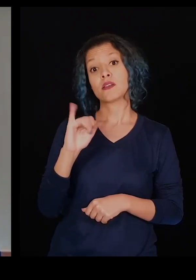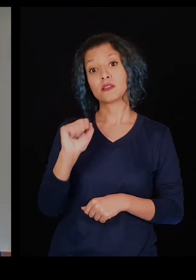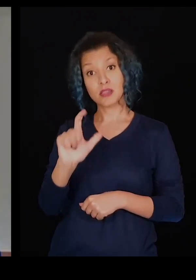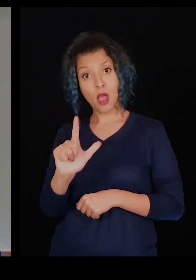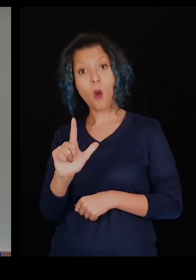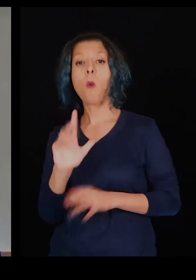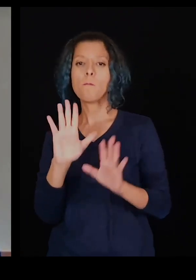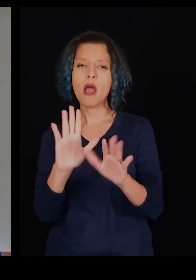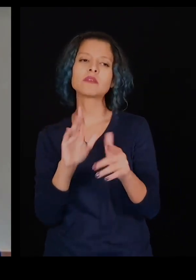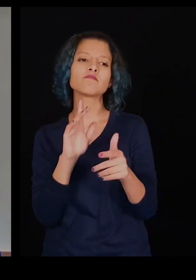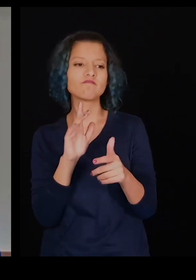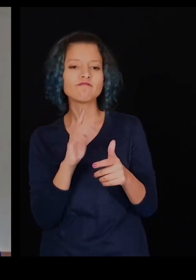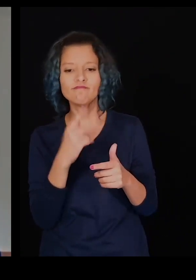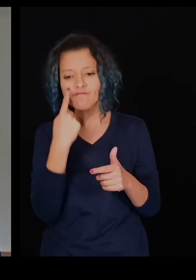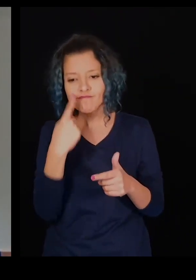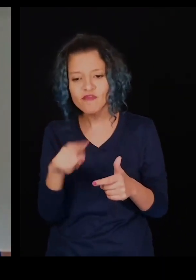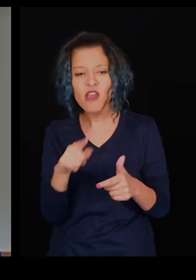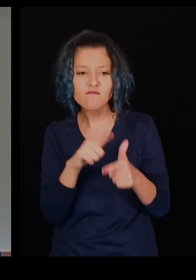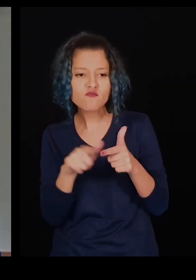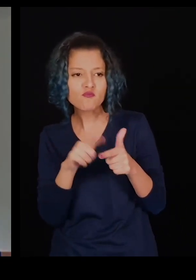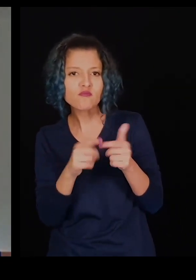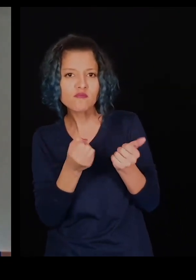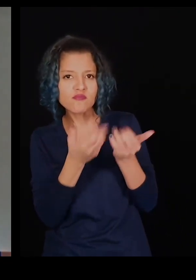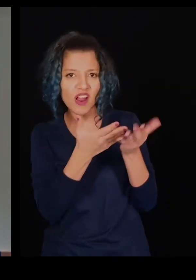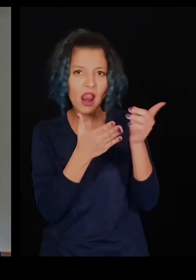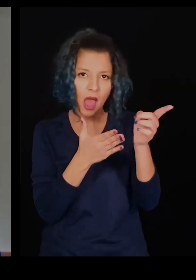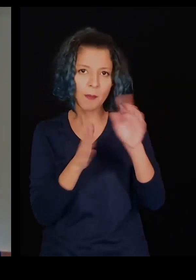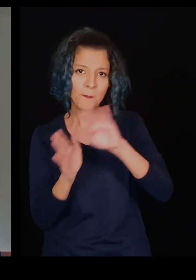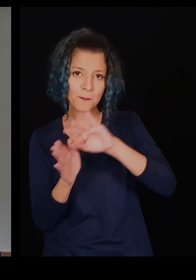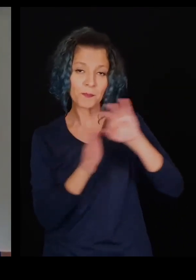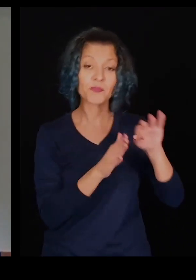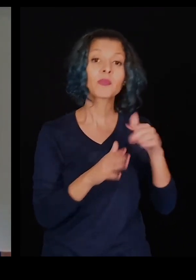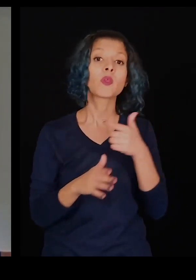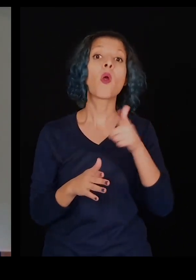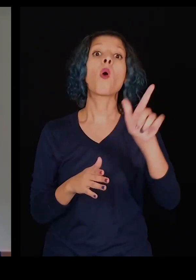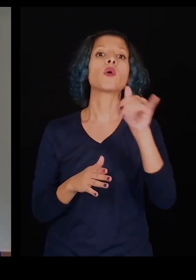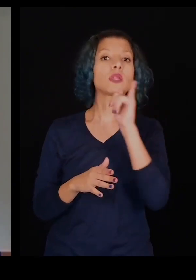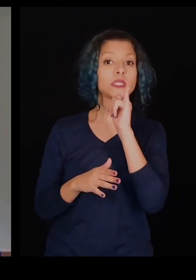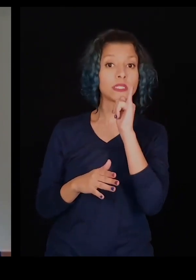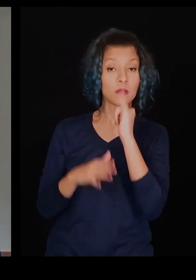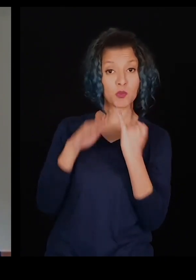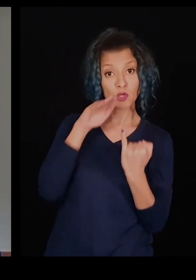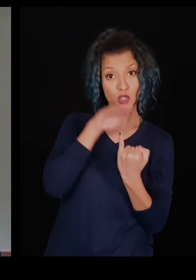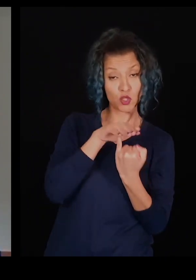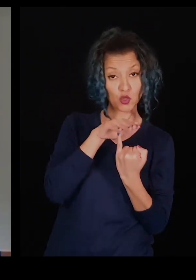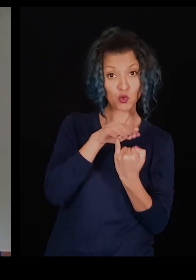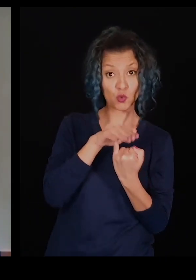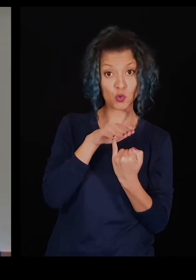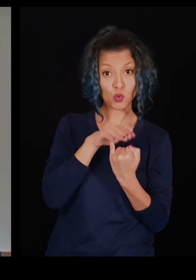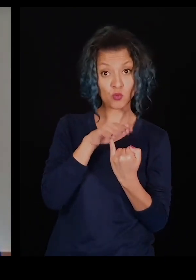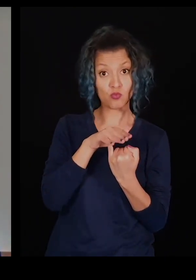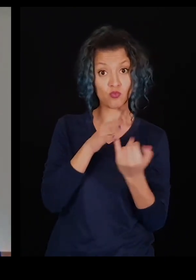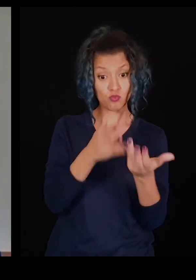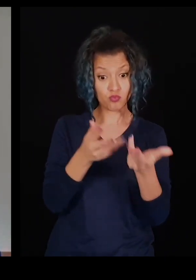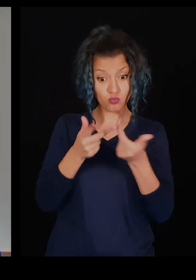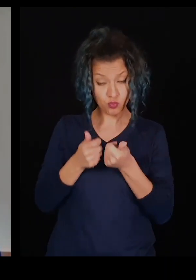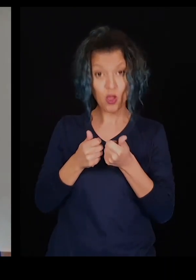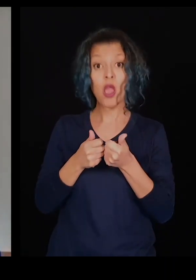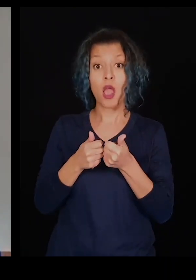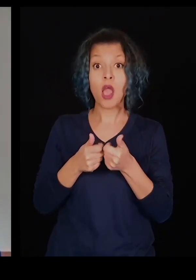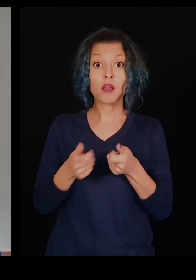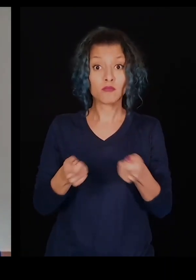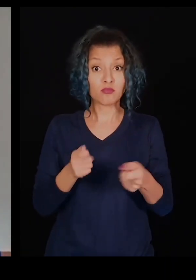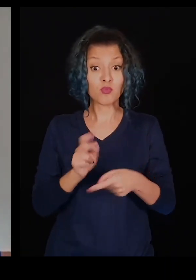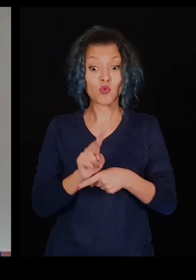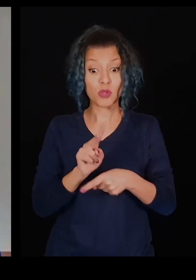crise, esse é um exemplo. Outro exemplo é que o Instituto foi chamado a administrar a ação emergencial da